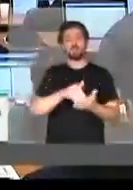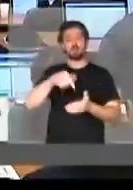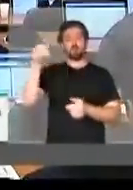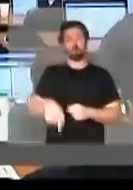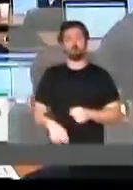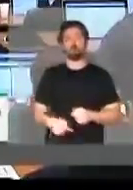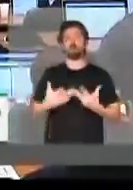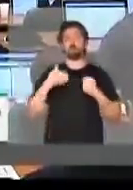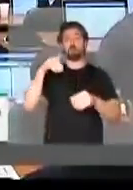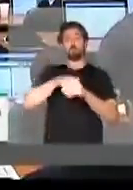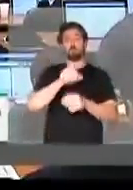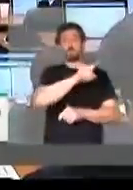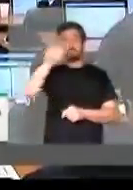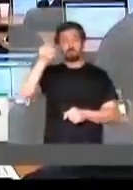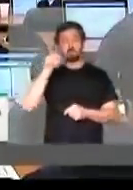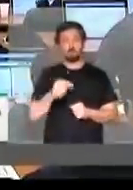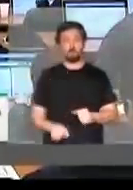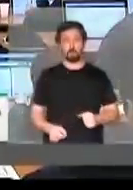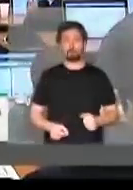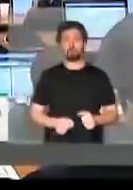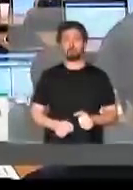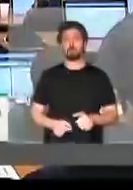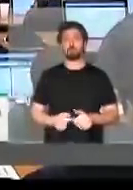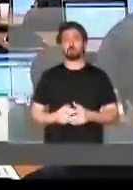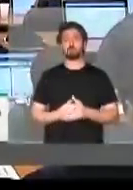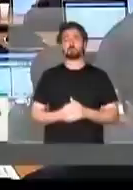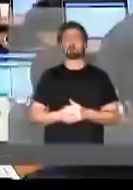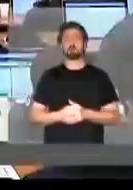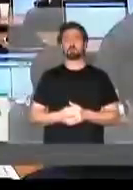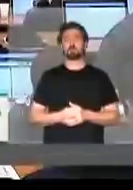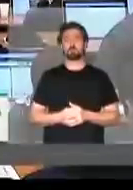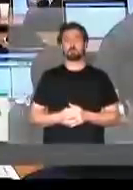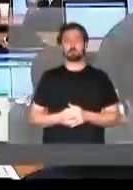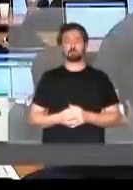fim aqui. E a gente vai votar não a reforma da Previdência, porque a gente quer...